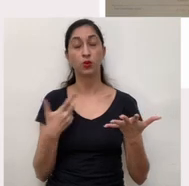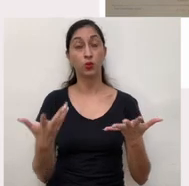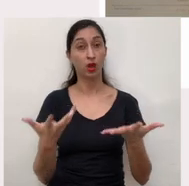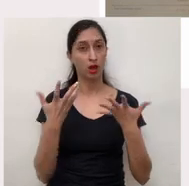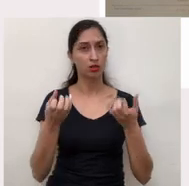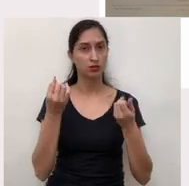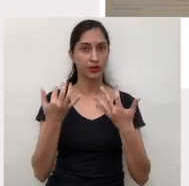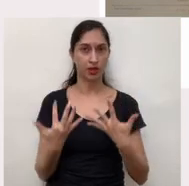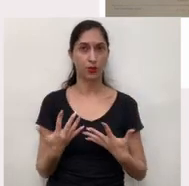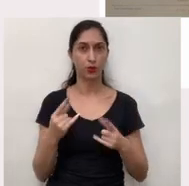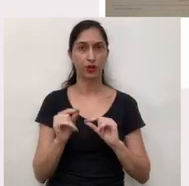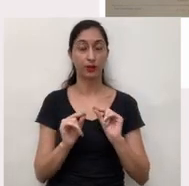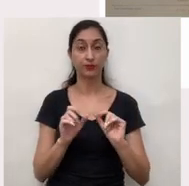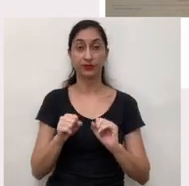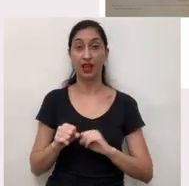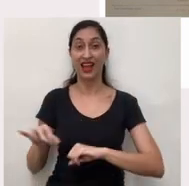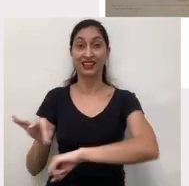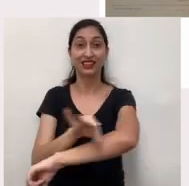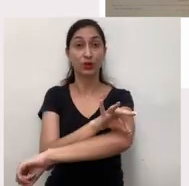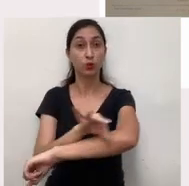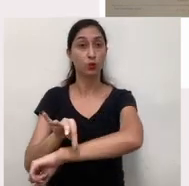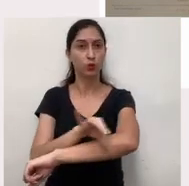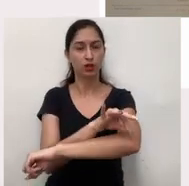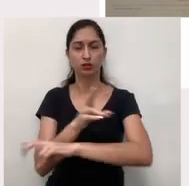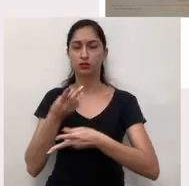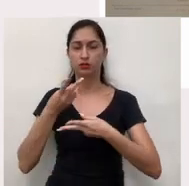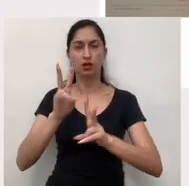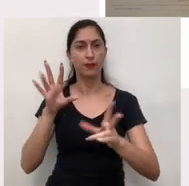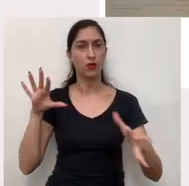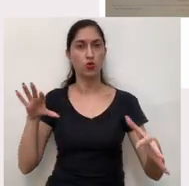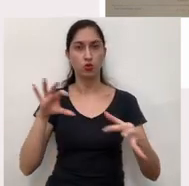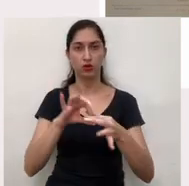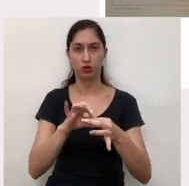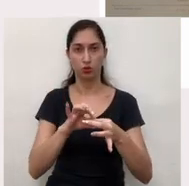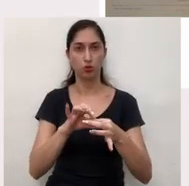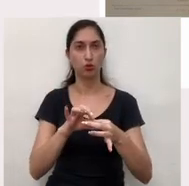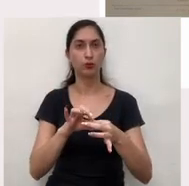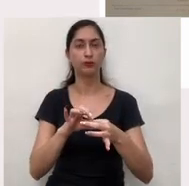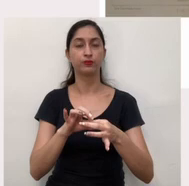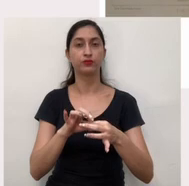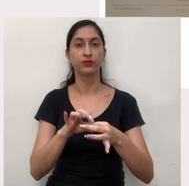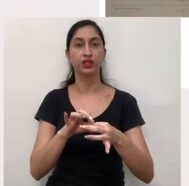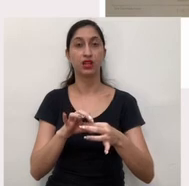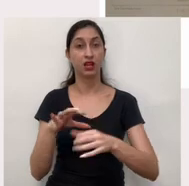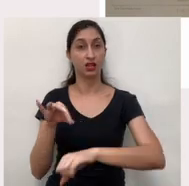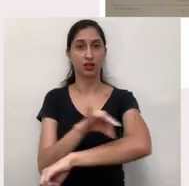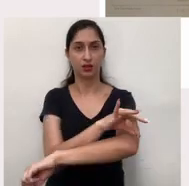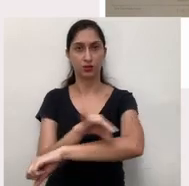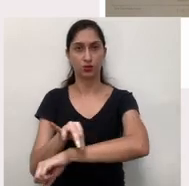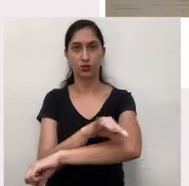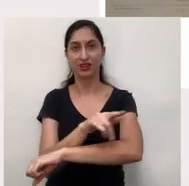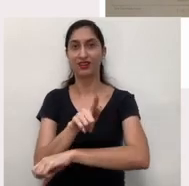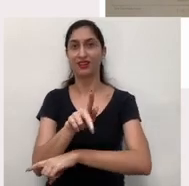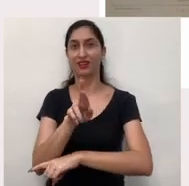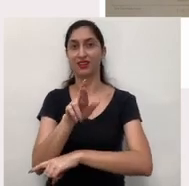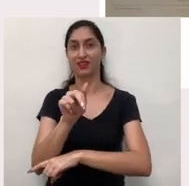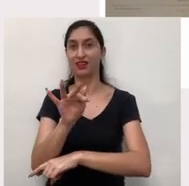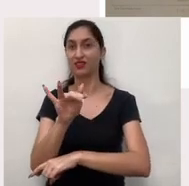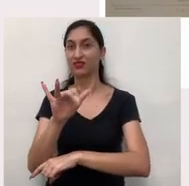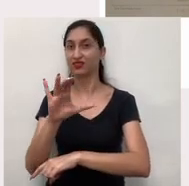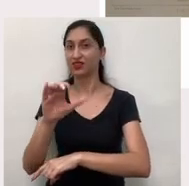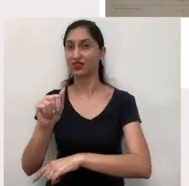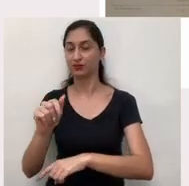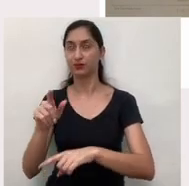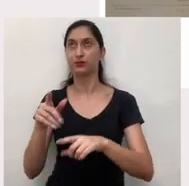também que a arquitetura ela sempre teve conectada a uma cultura gráfica, né? Seja a